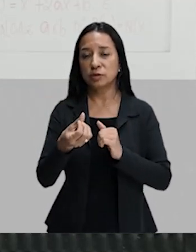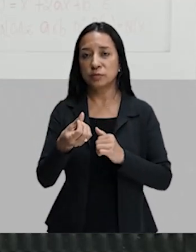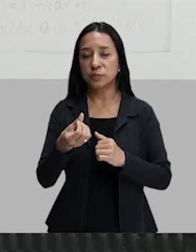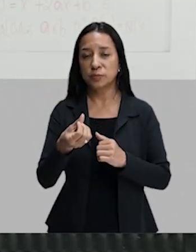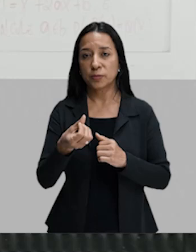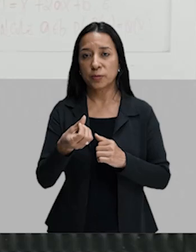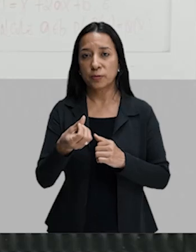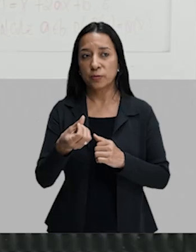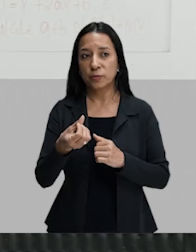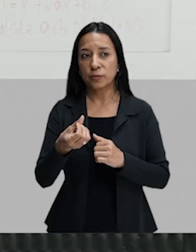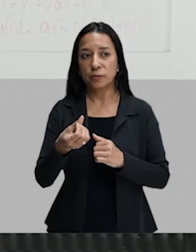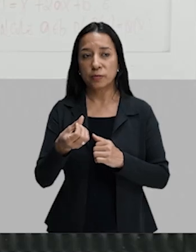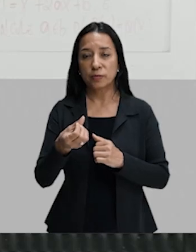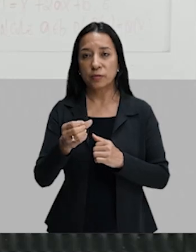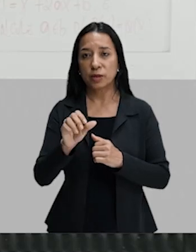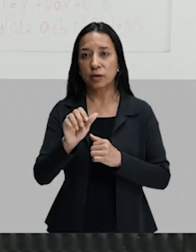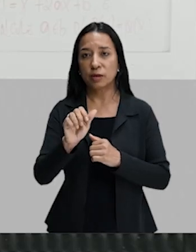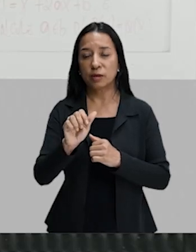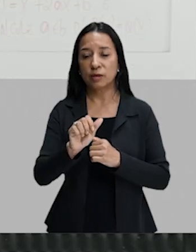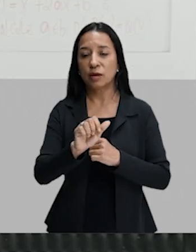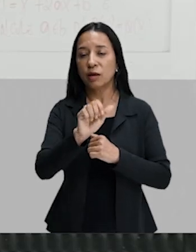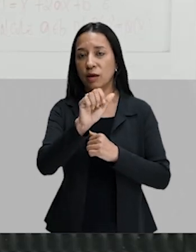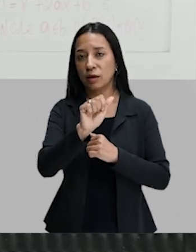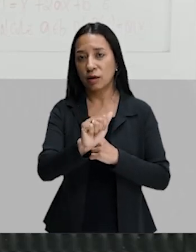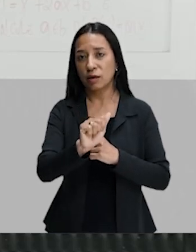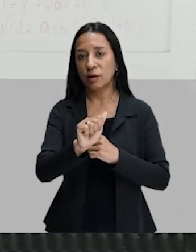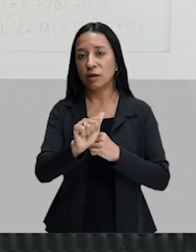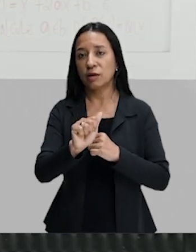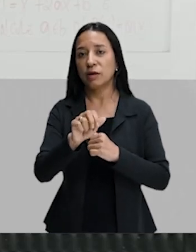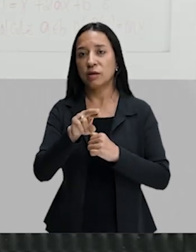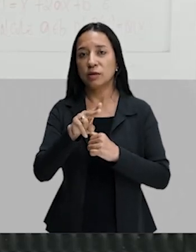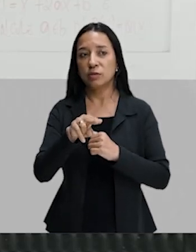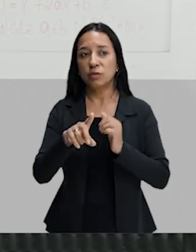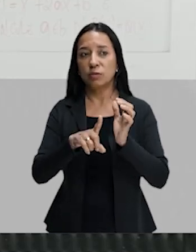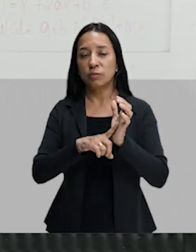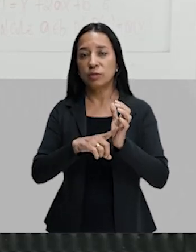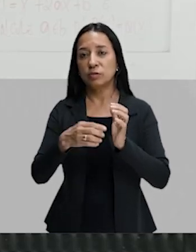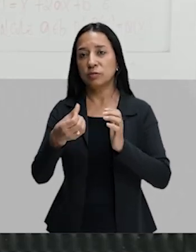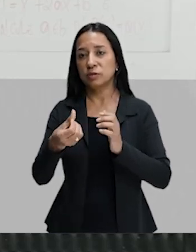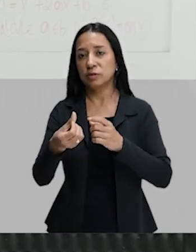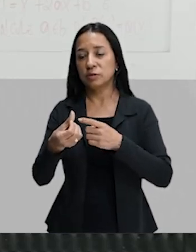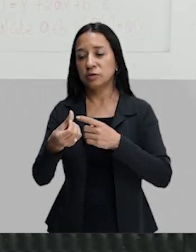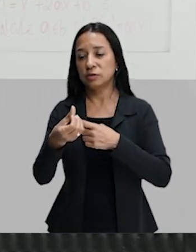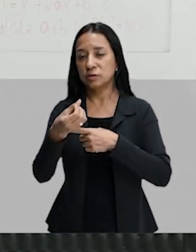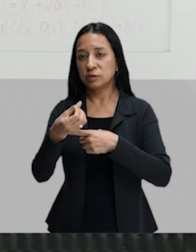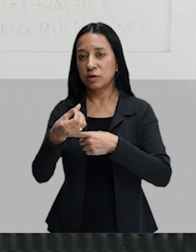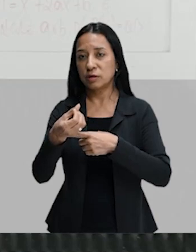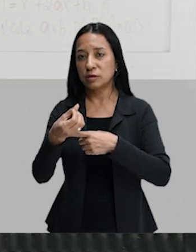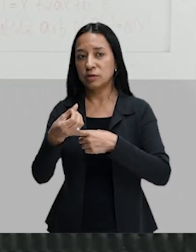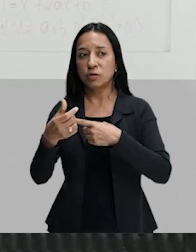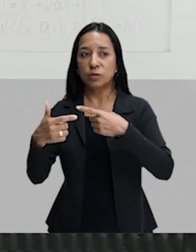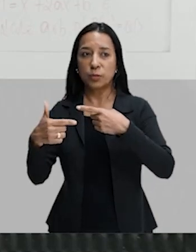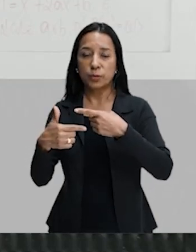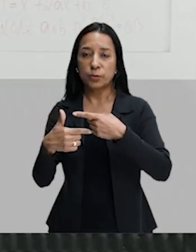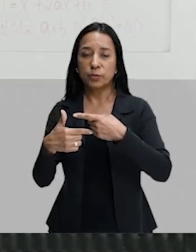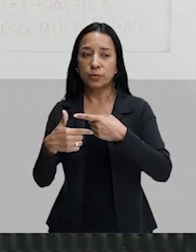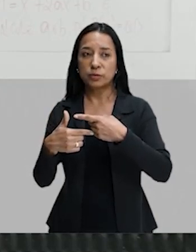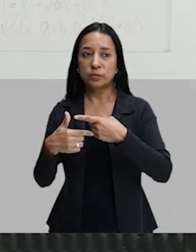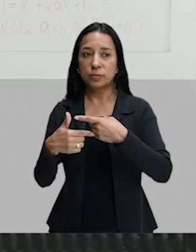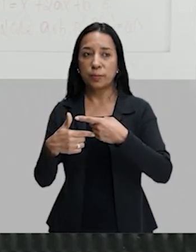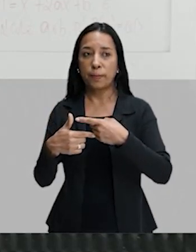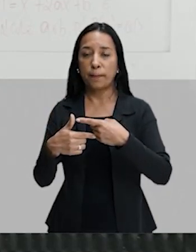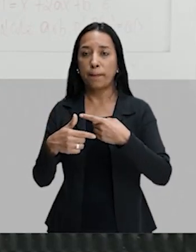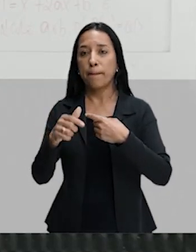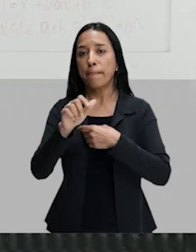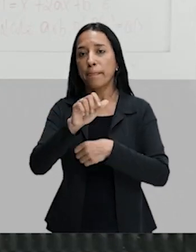certo? O a vai ser igual a menos 6 dividido por 2, né? E aí você tem